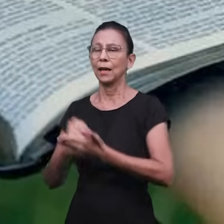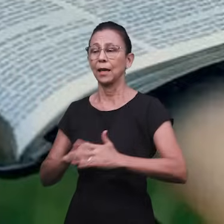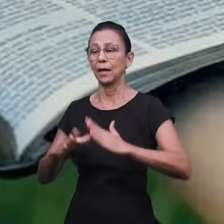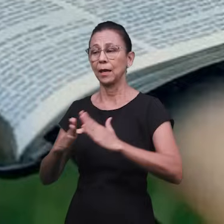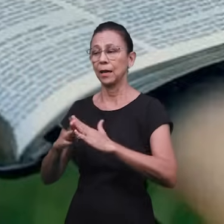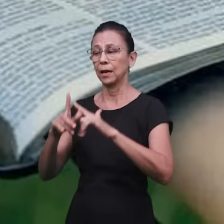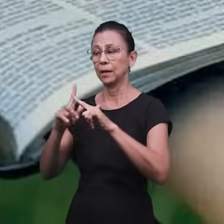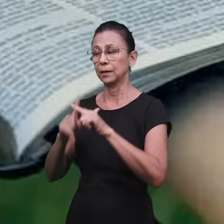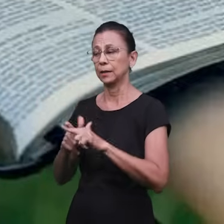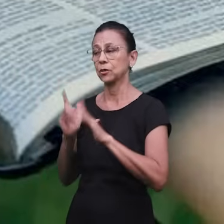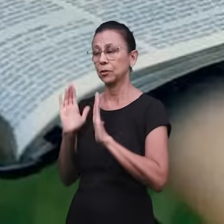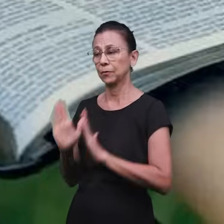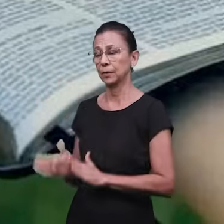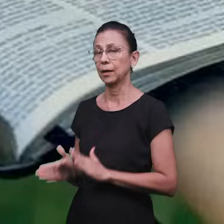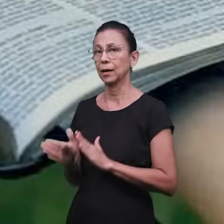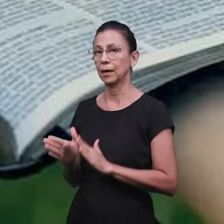amada,